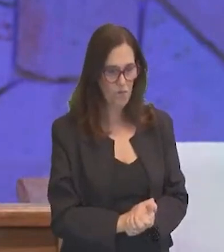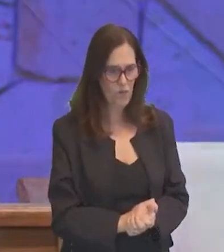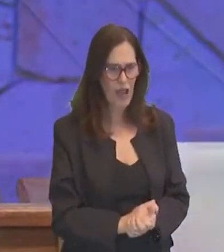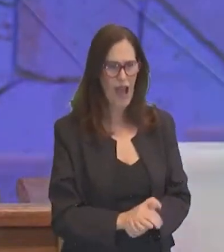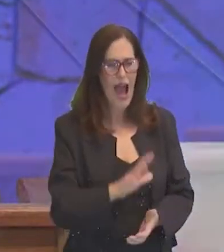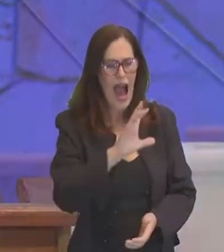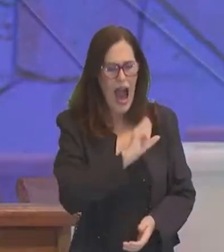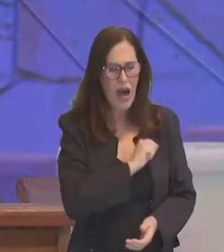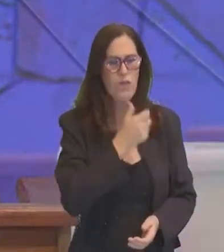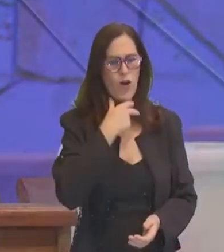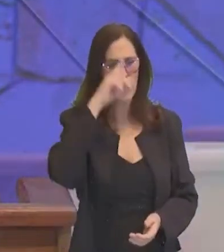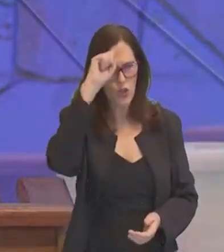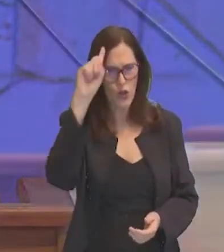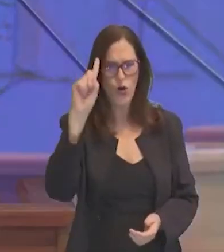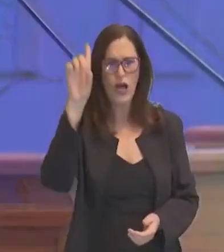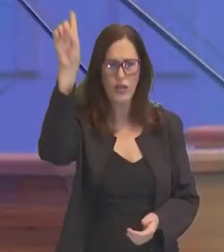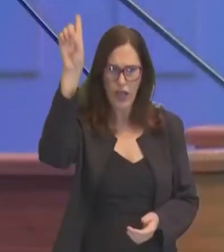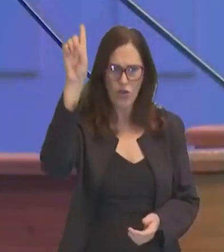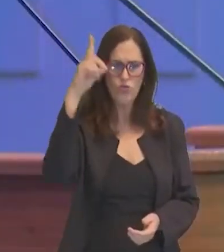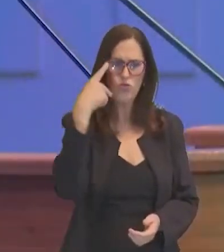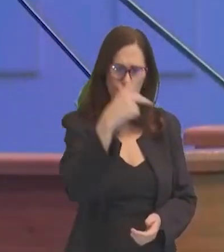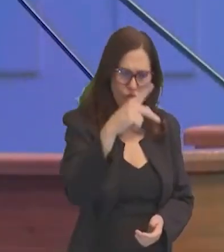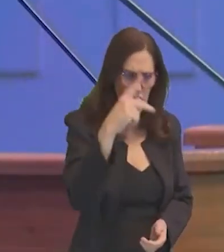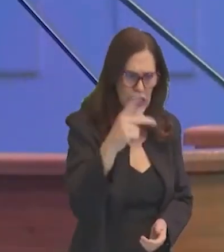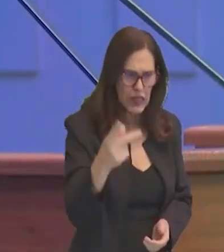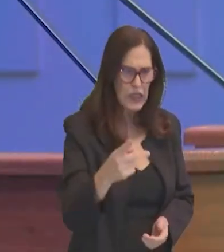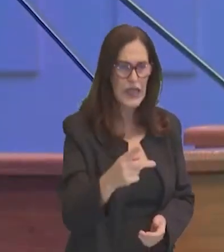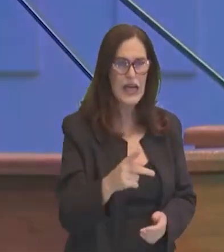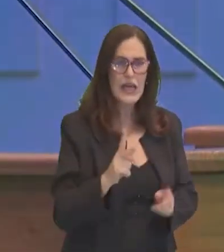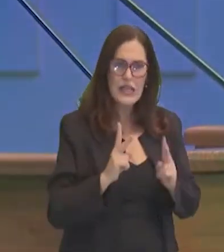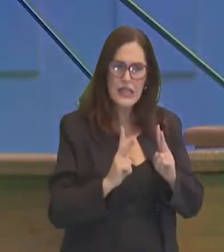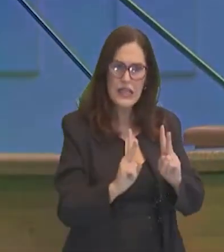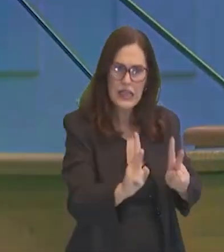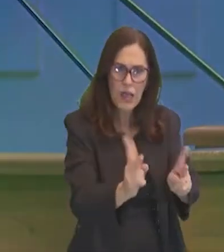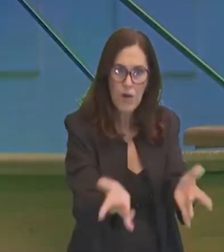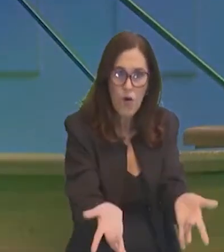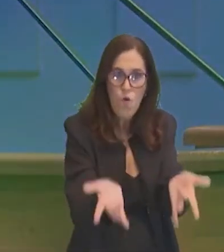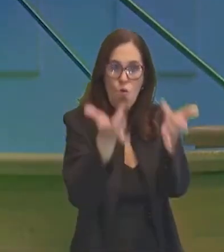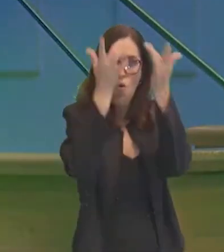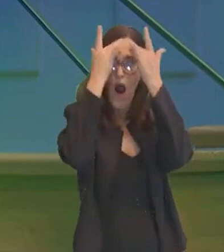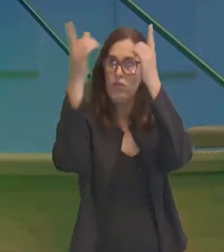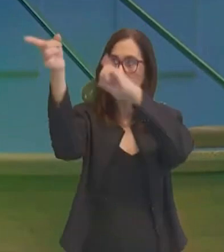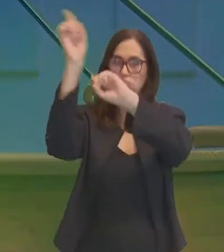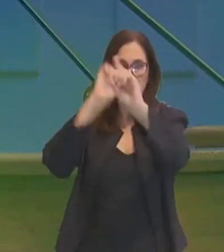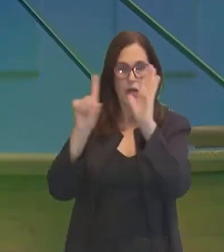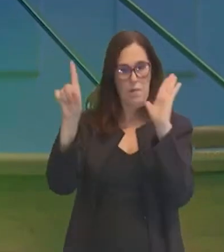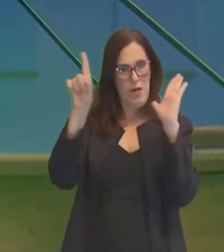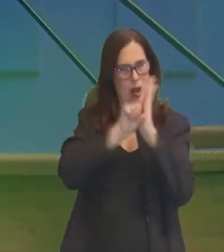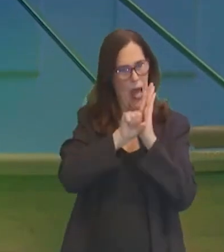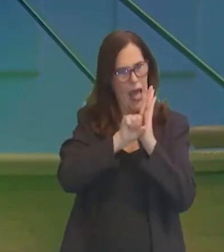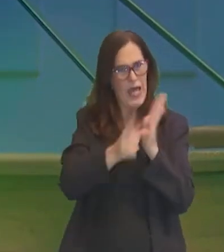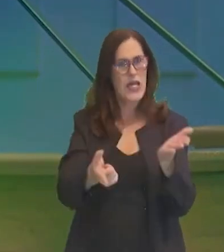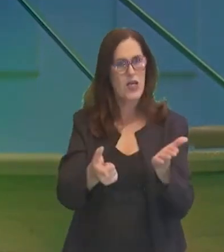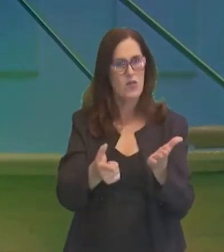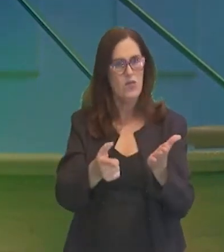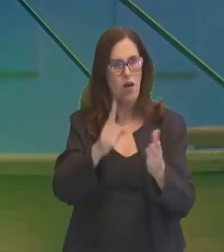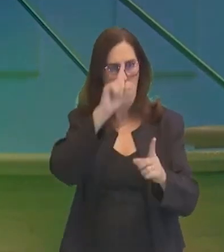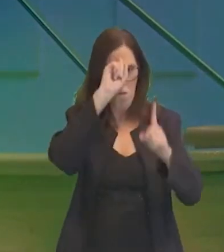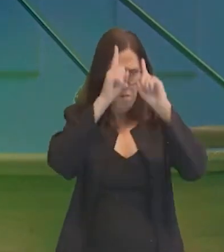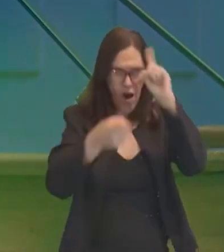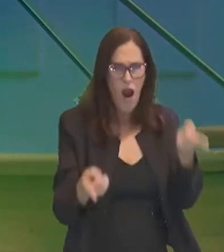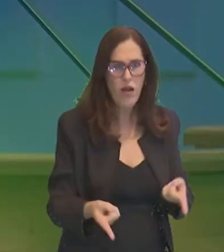o Senhor, o Deus de vocês, e sempre guardem os seus preceitos, os seus estatutos, e os seus juízos e os